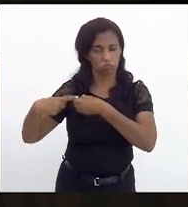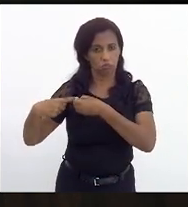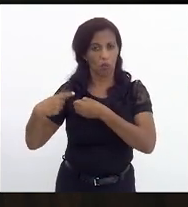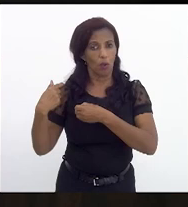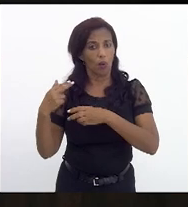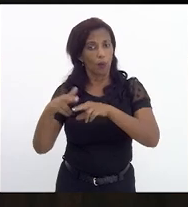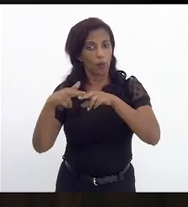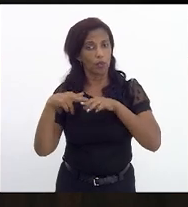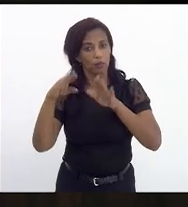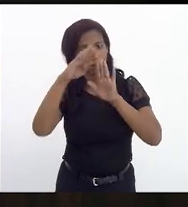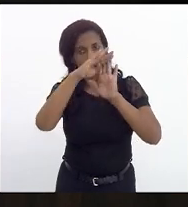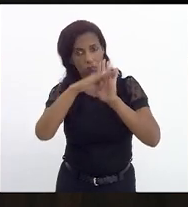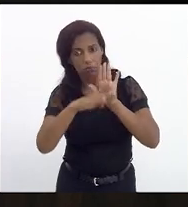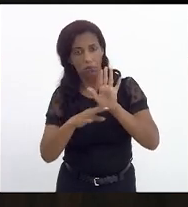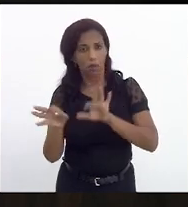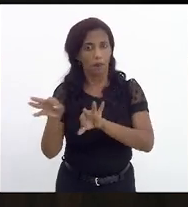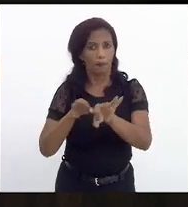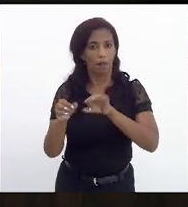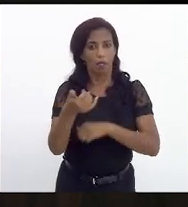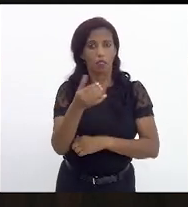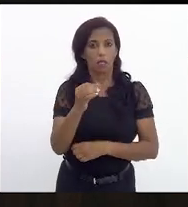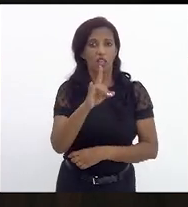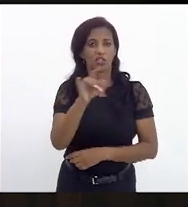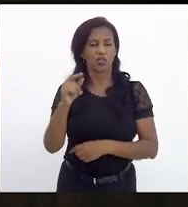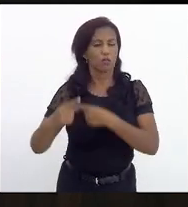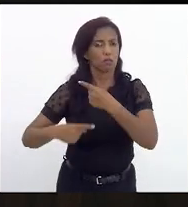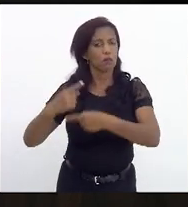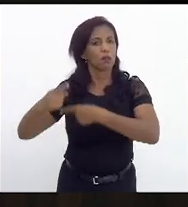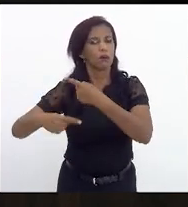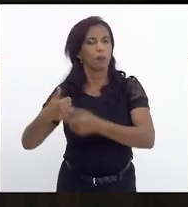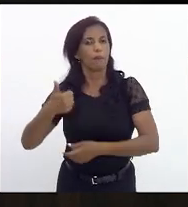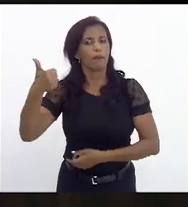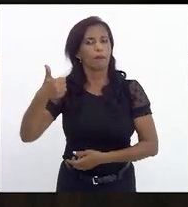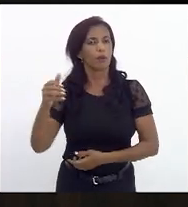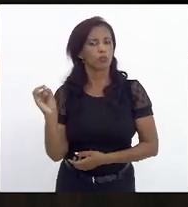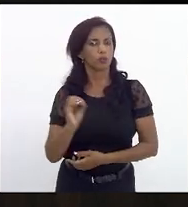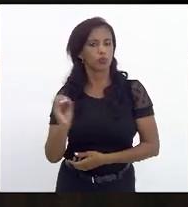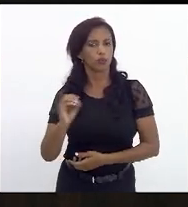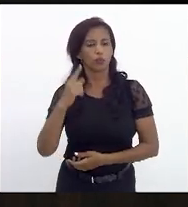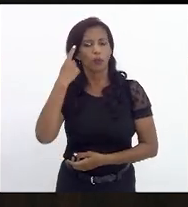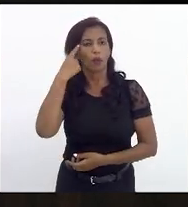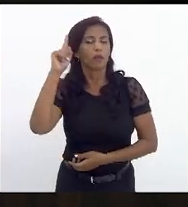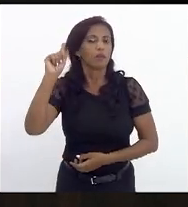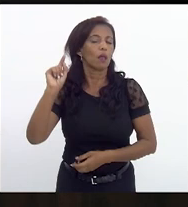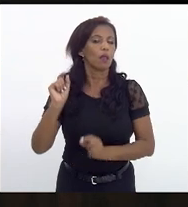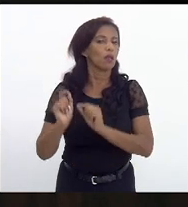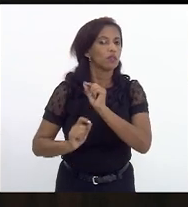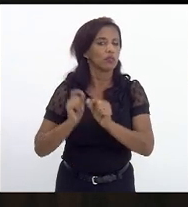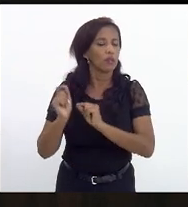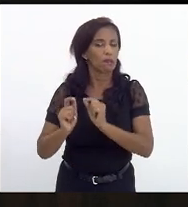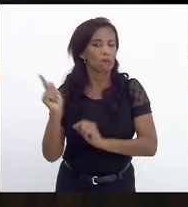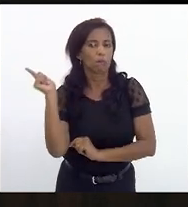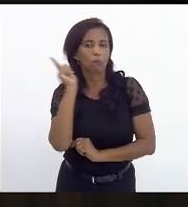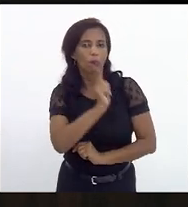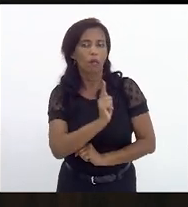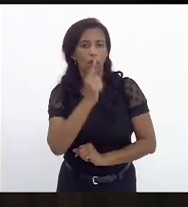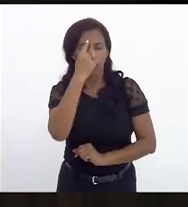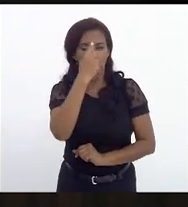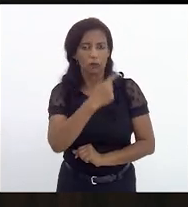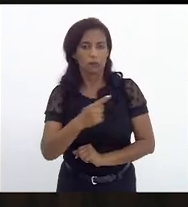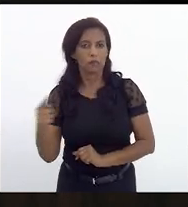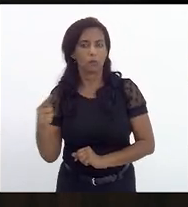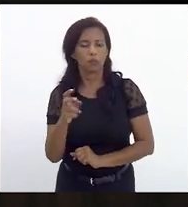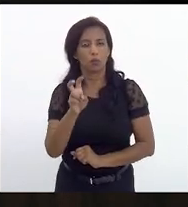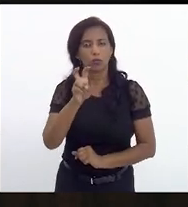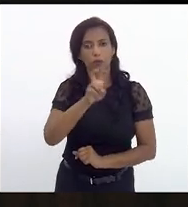fiz, que tem 10 dias depois do 1º de outubro, a ideia era que nós pudéssemos, na semana do